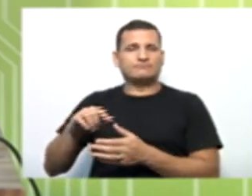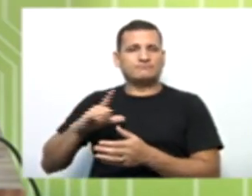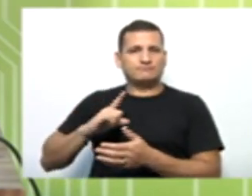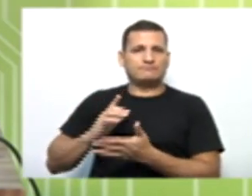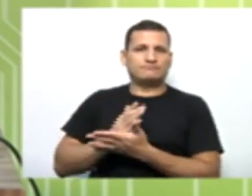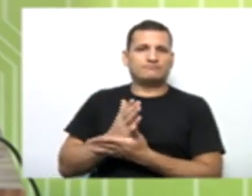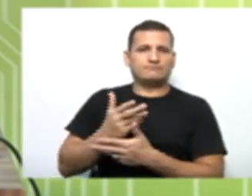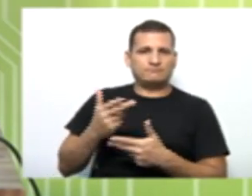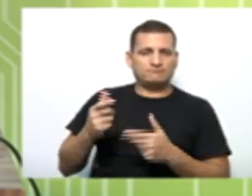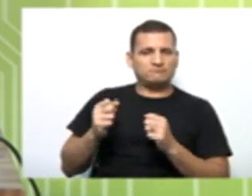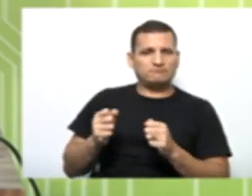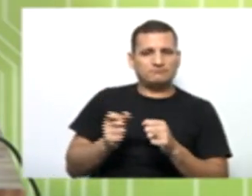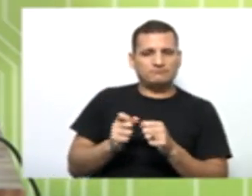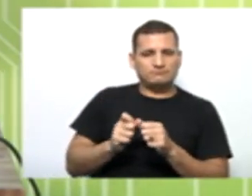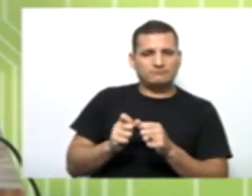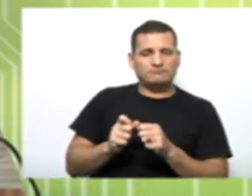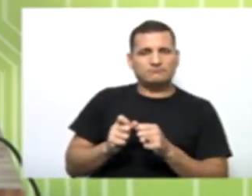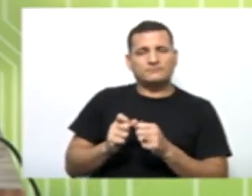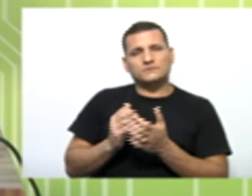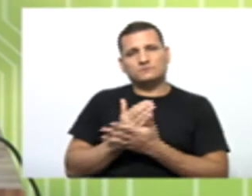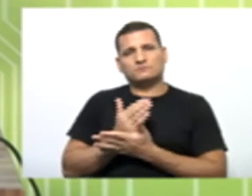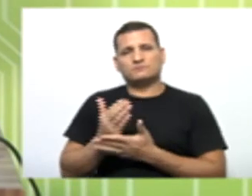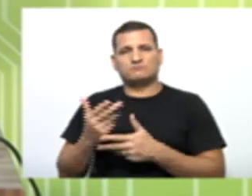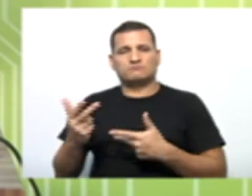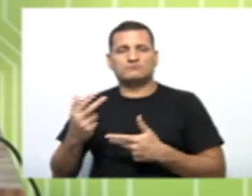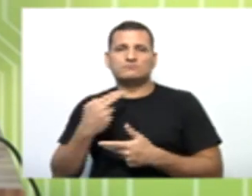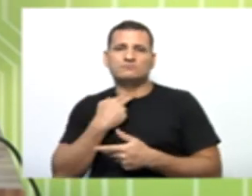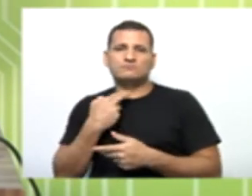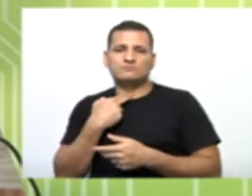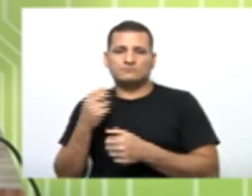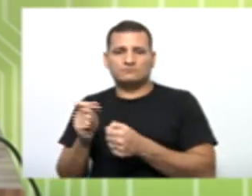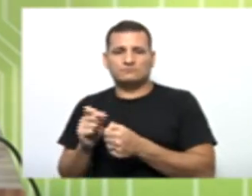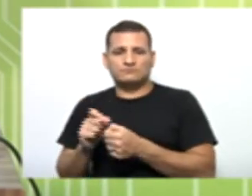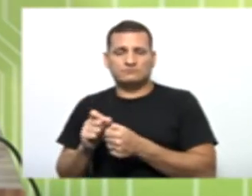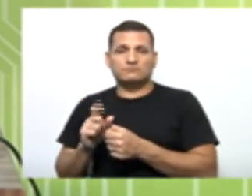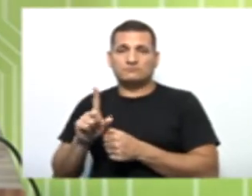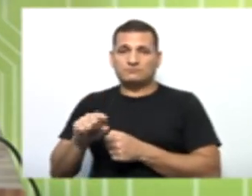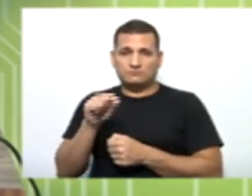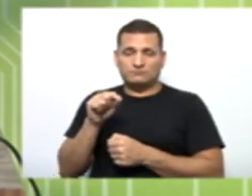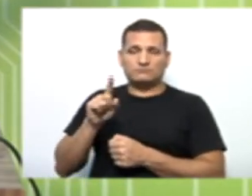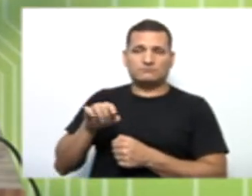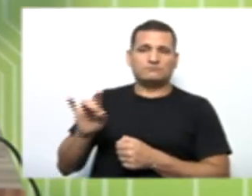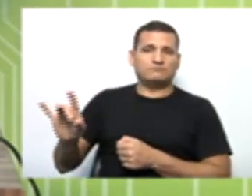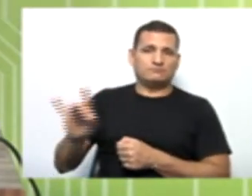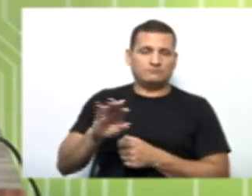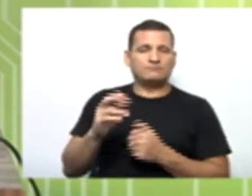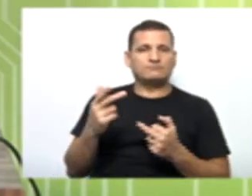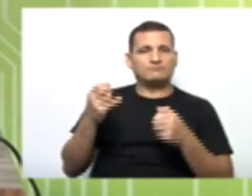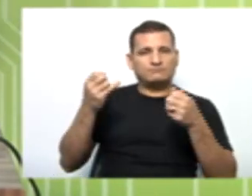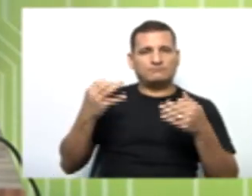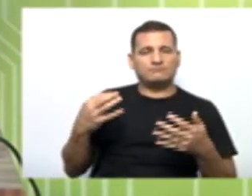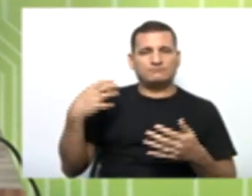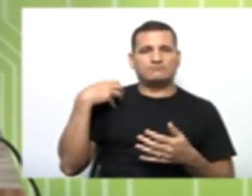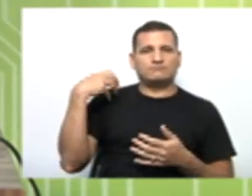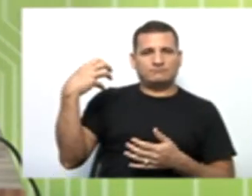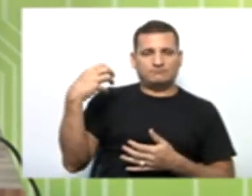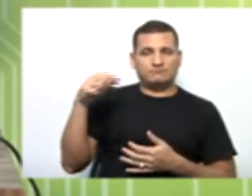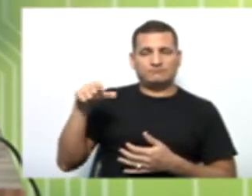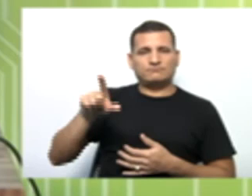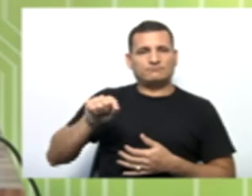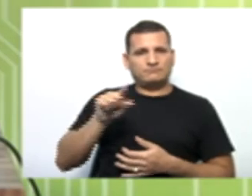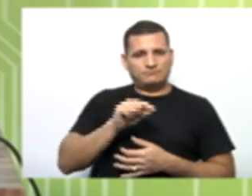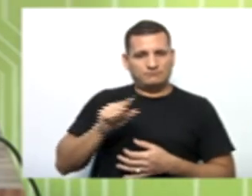fazer, mas há coisas que eu não devo fazê-la, né? A escolha é individual, como disse Aristóteles. Essa escolha é